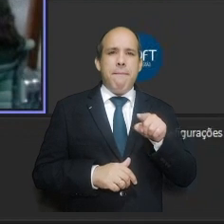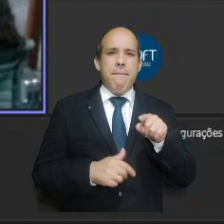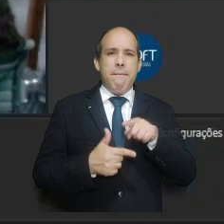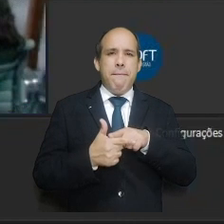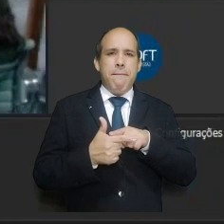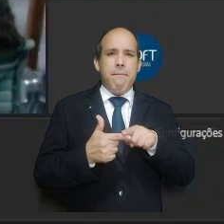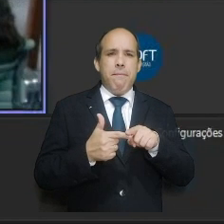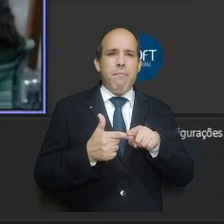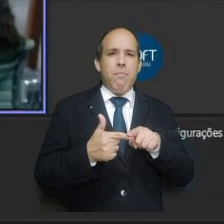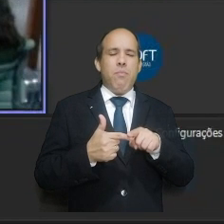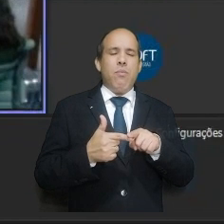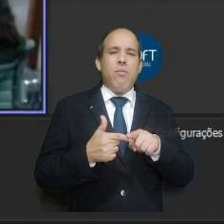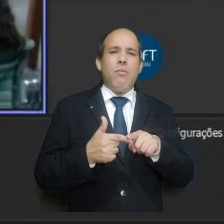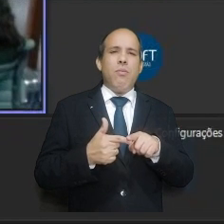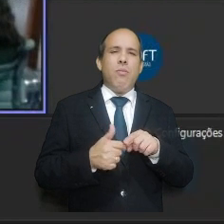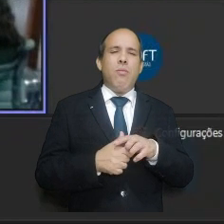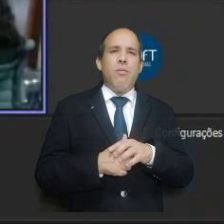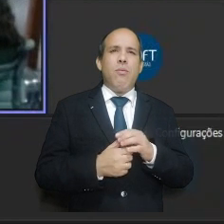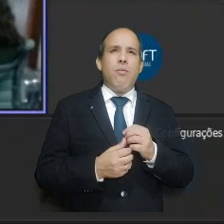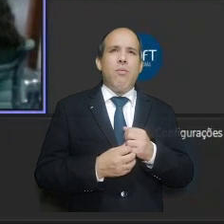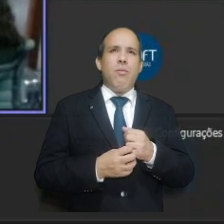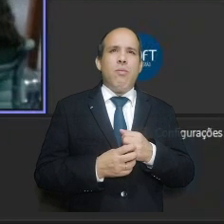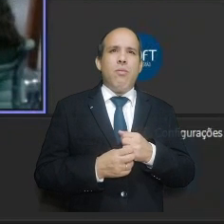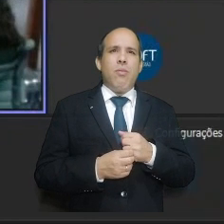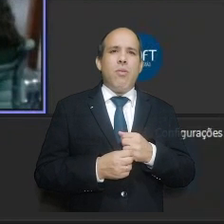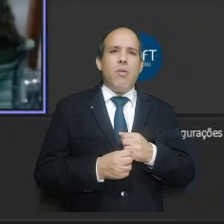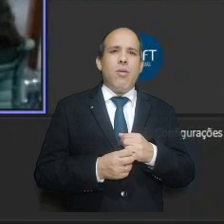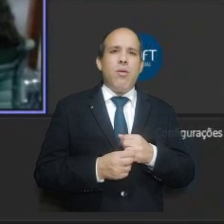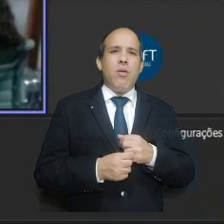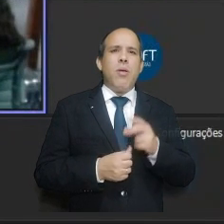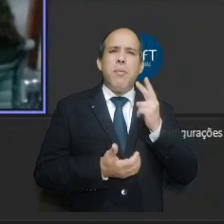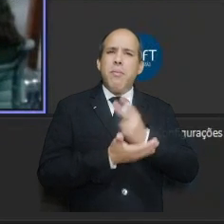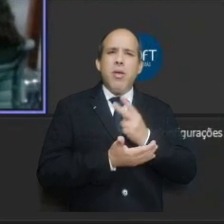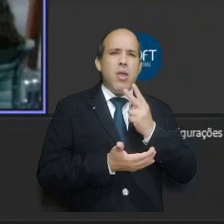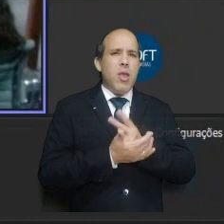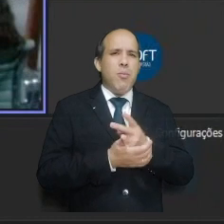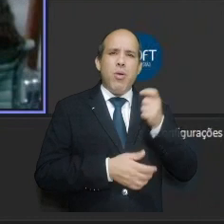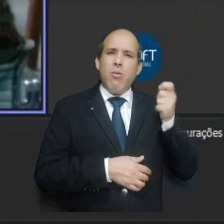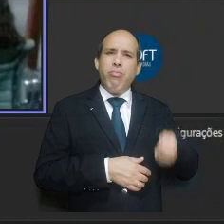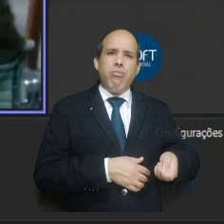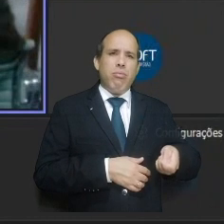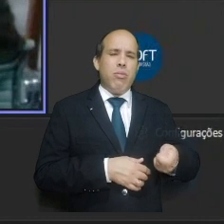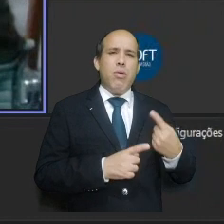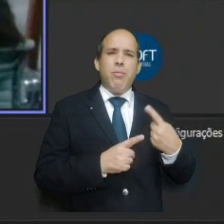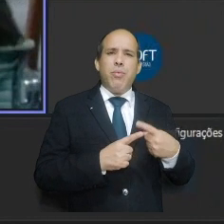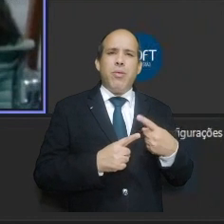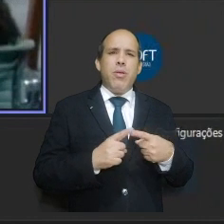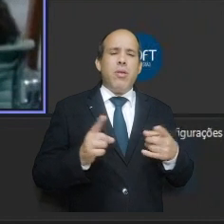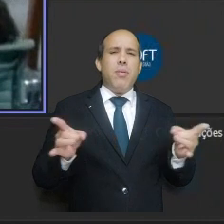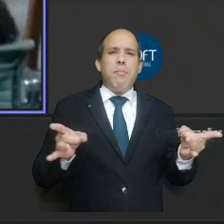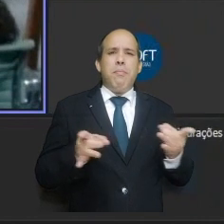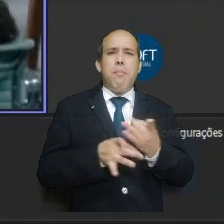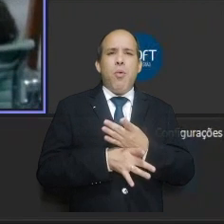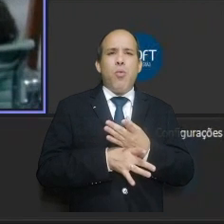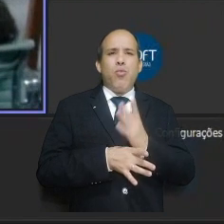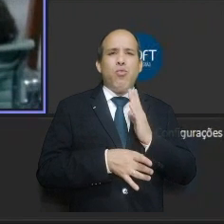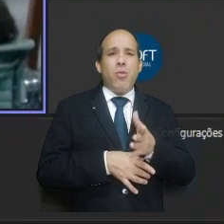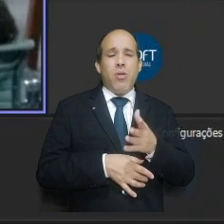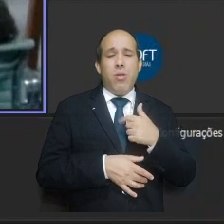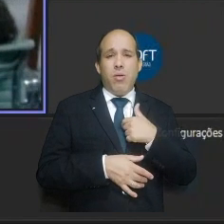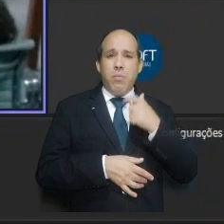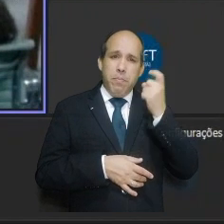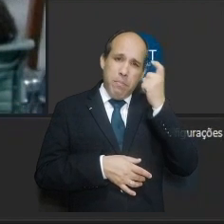Excelências, esse caso aqui, a sentença deve permanecer irretocável, considerando todos os